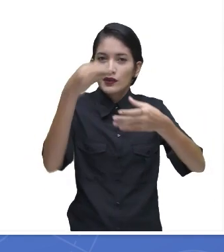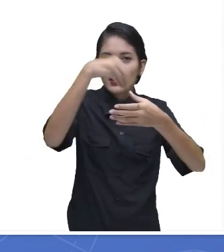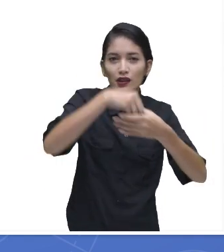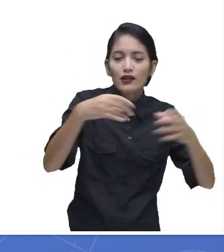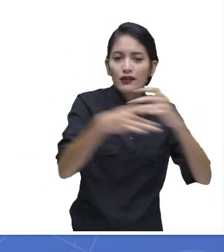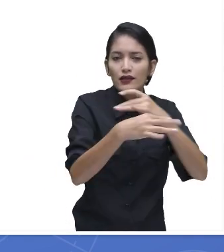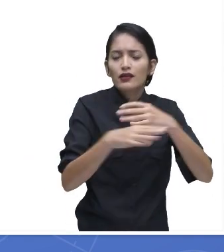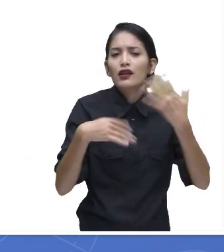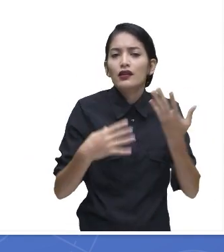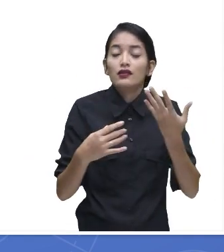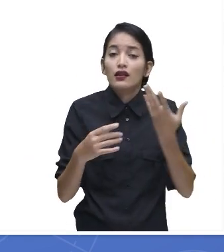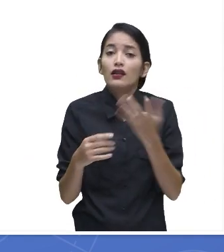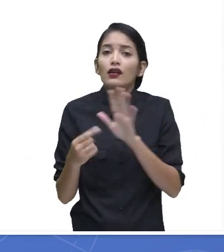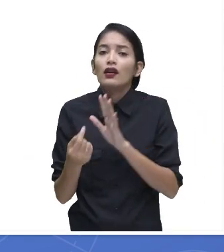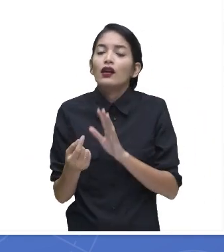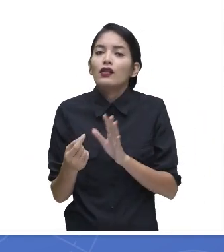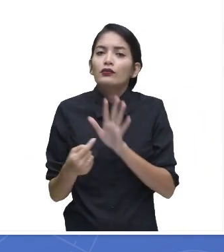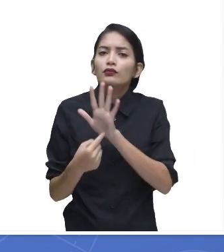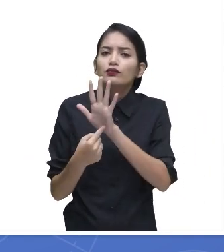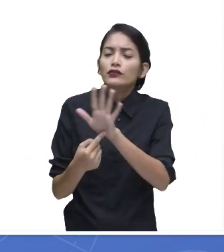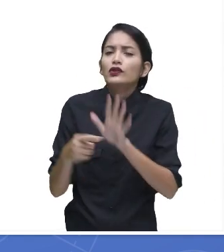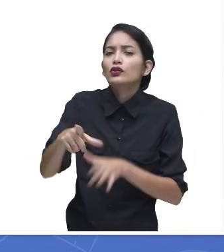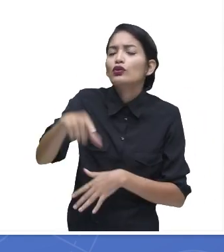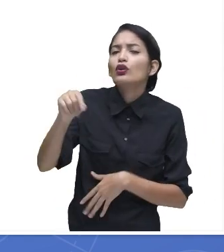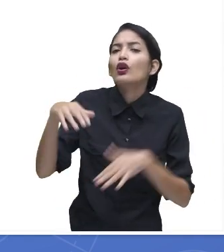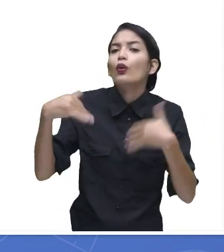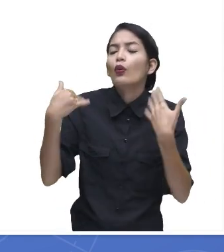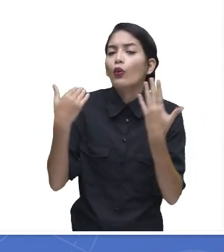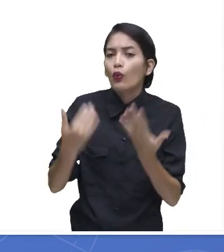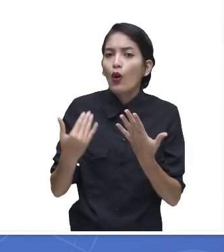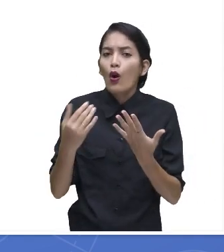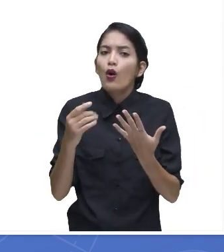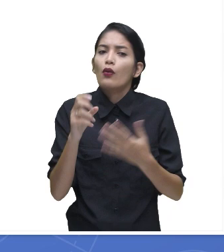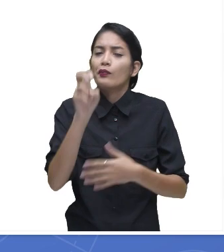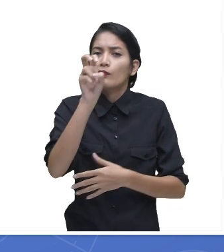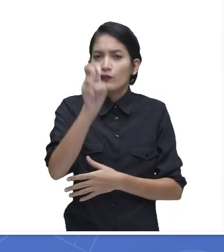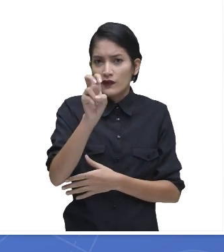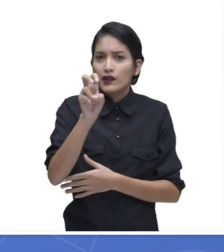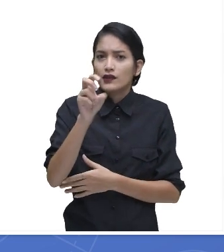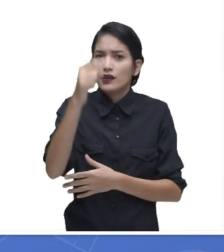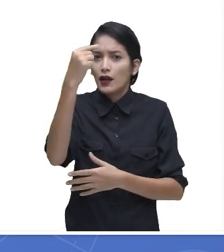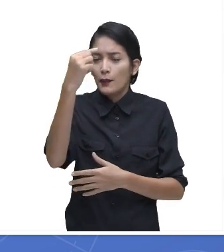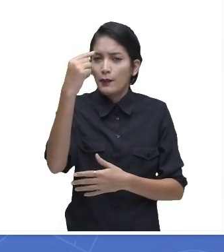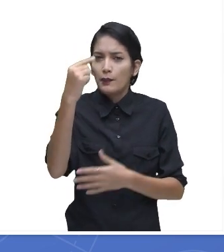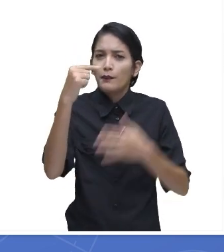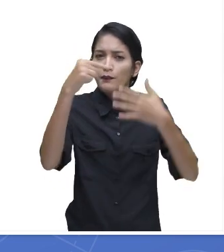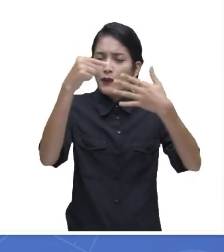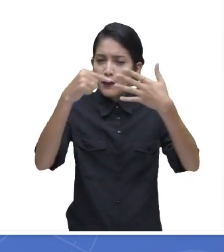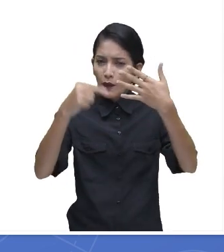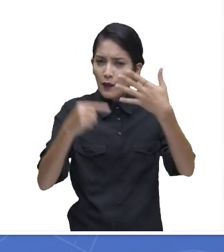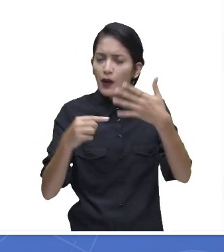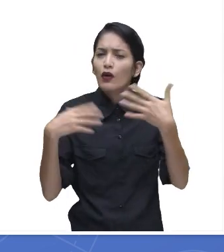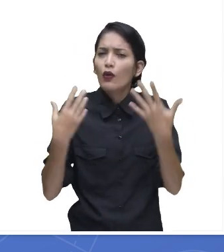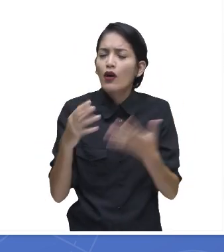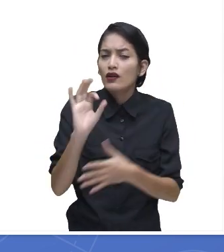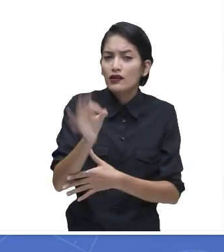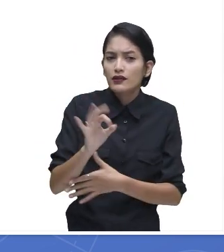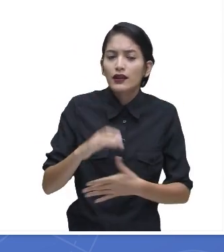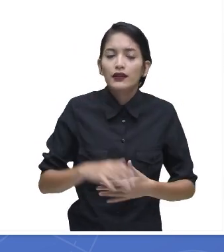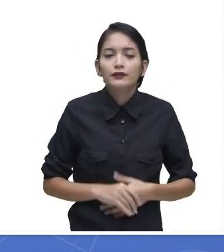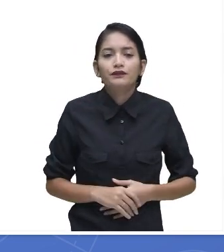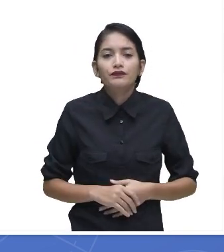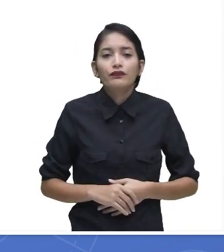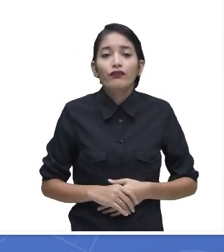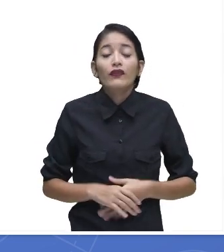alternativa correta aí dentre essas 5 alternativas que aparecem aí, né? Uma consequência da